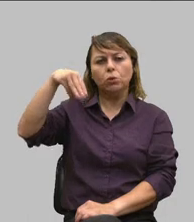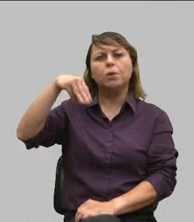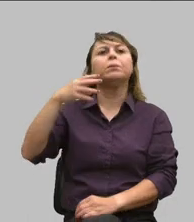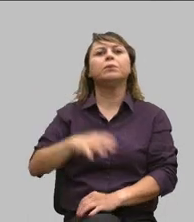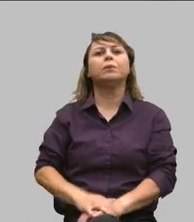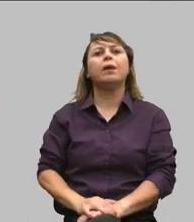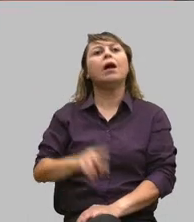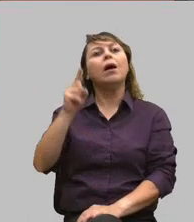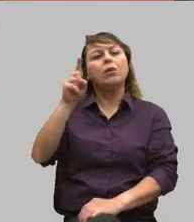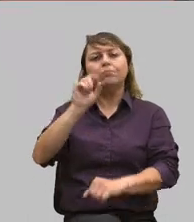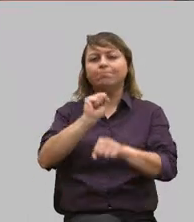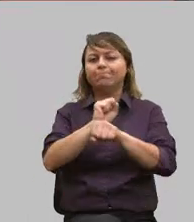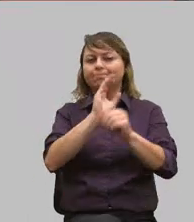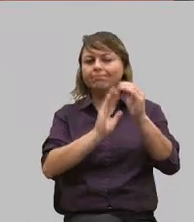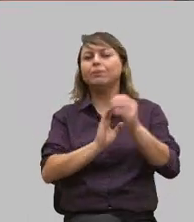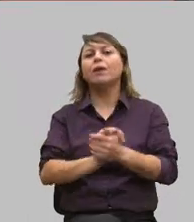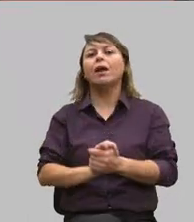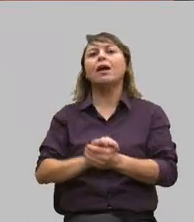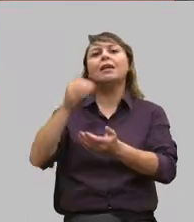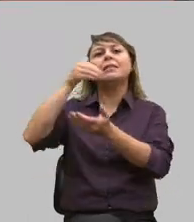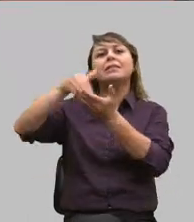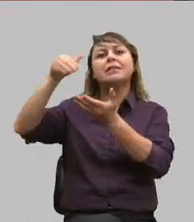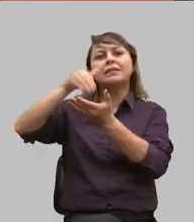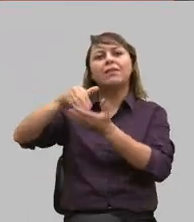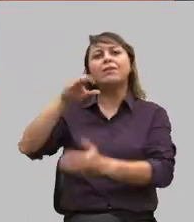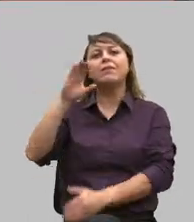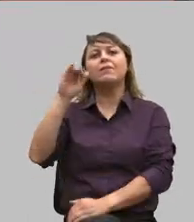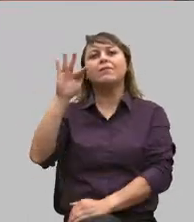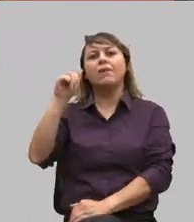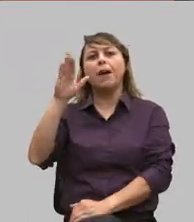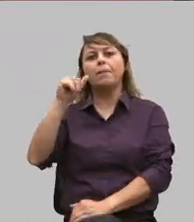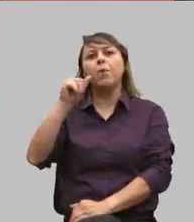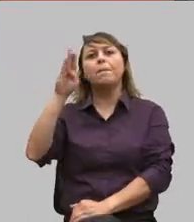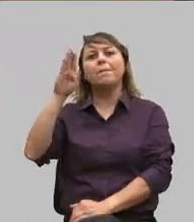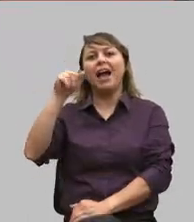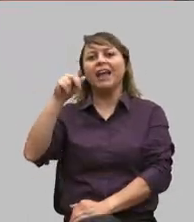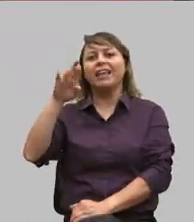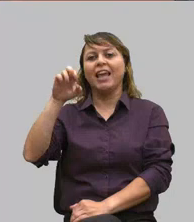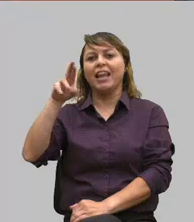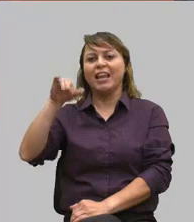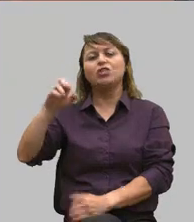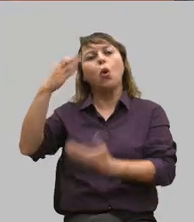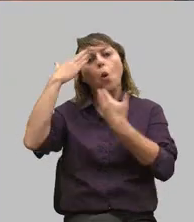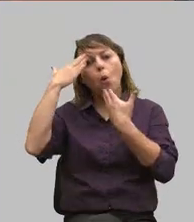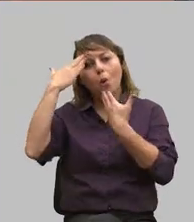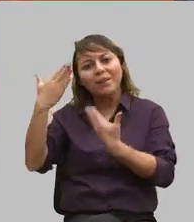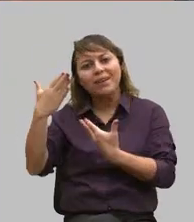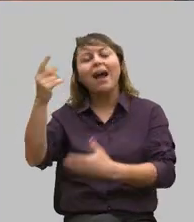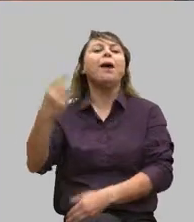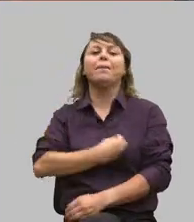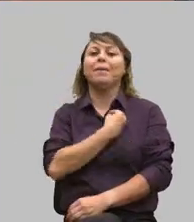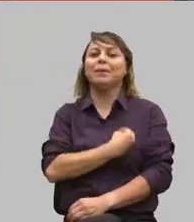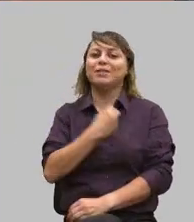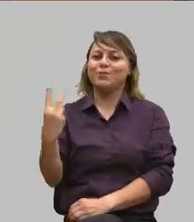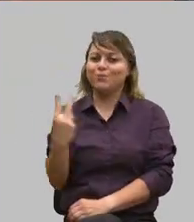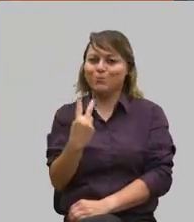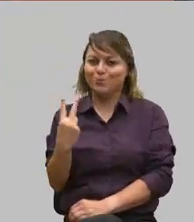deputada quea biondini e o secretário Fábio baquer da Saúde n Muito obrigado pela presença dos dois